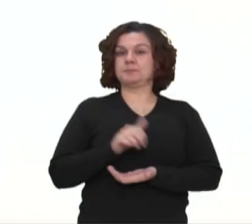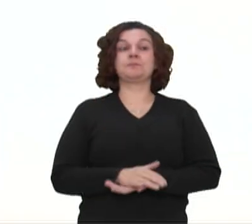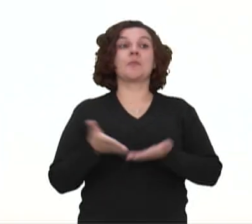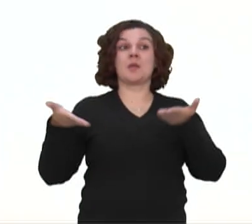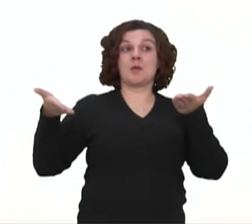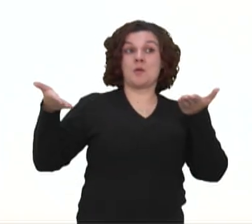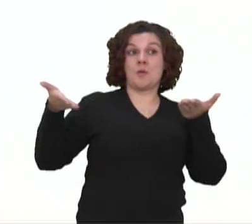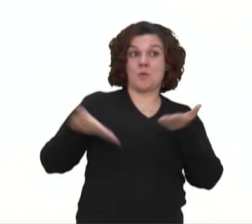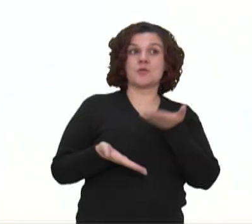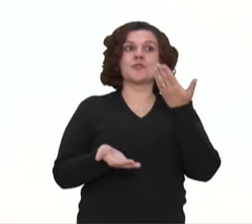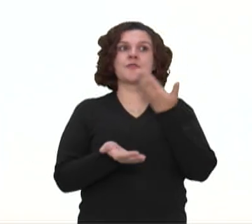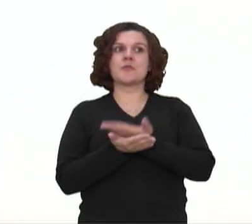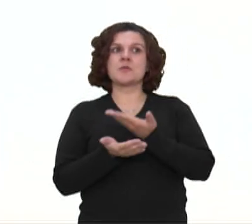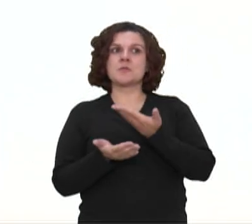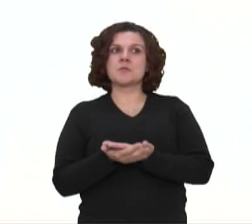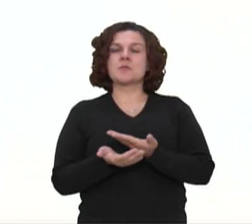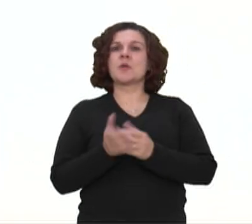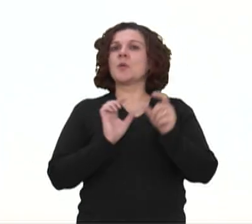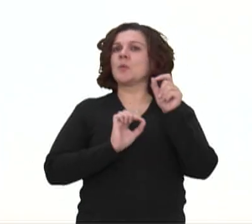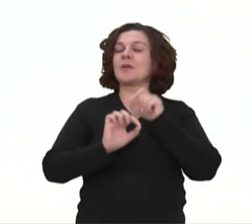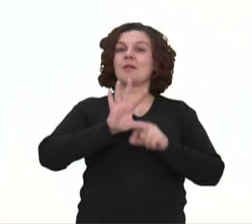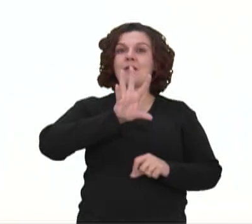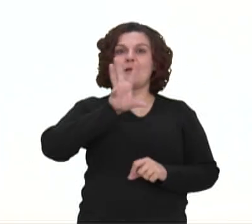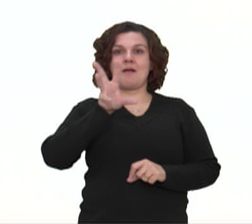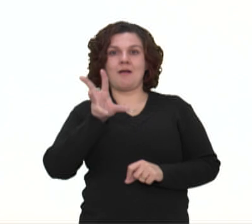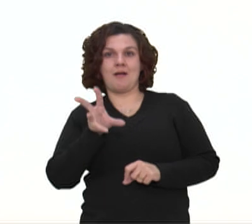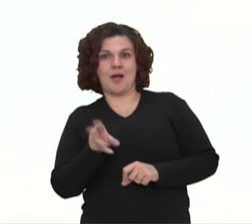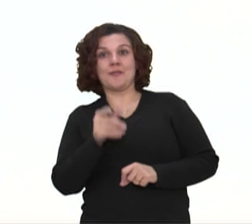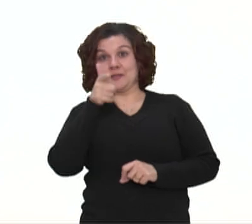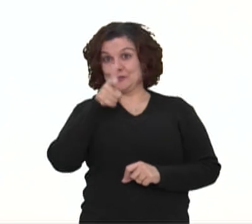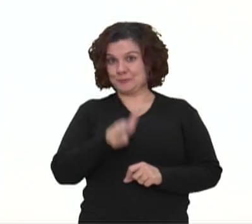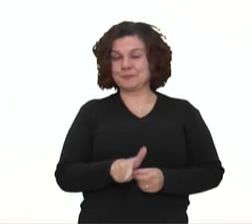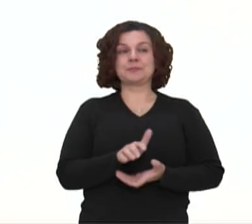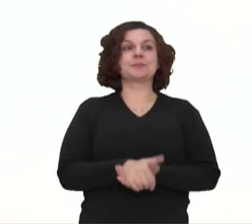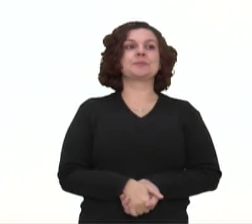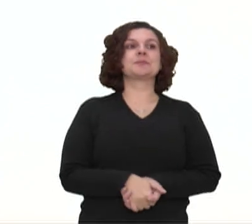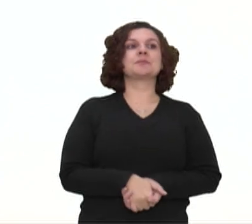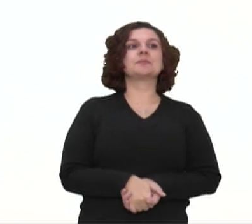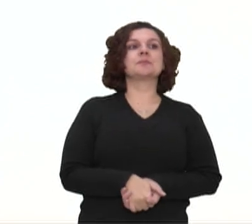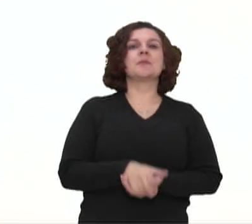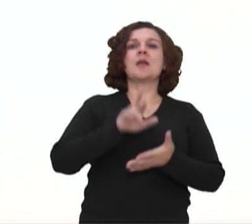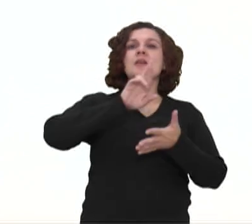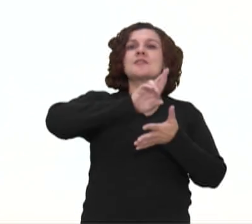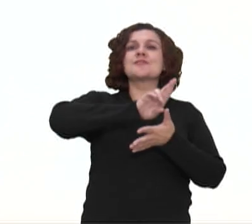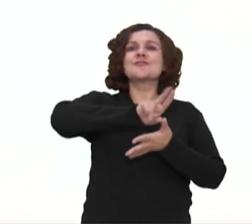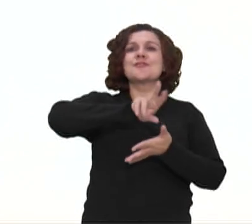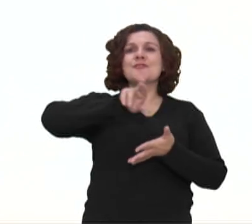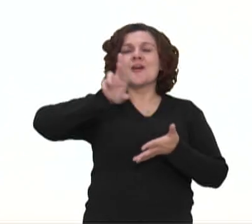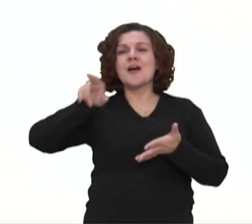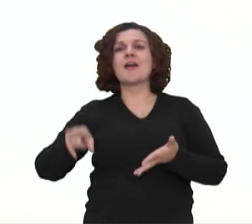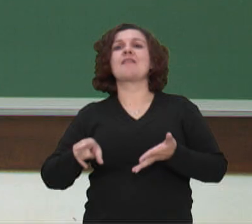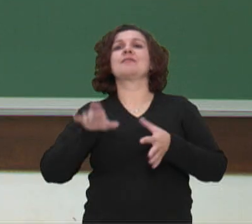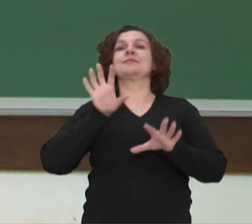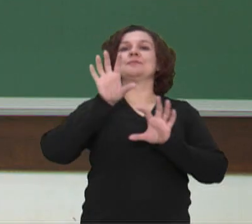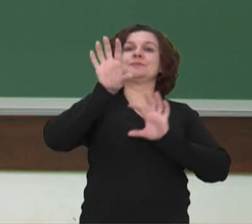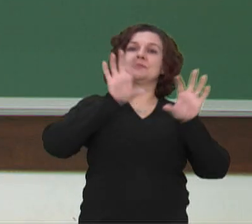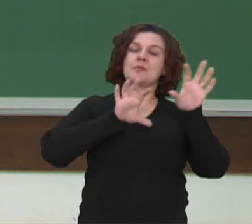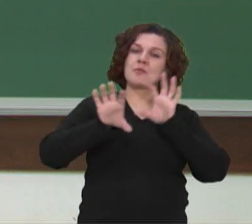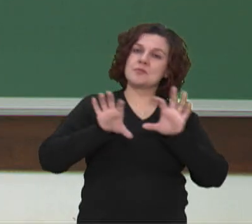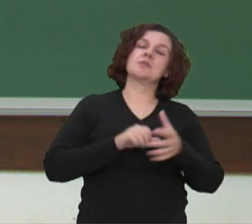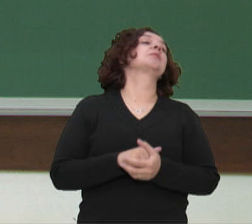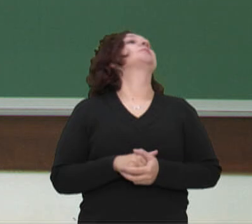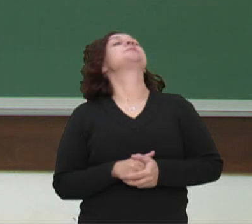hoje, a gente vai falar um pouquinho da África, novamente, né? Mas aí as diferentes formas de regionalização e